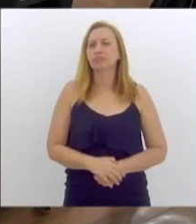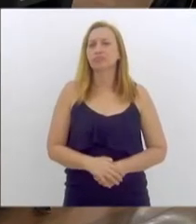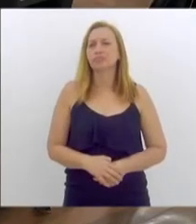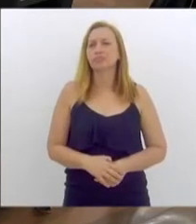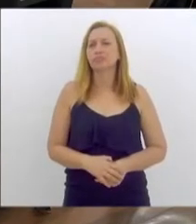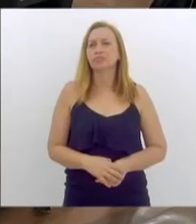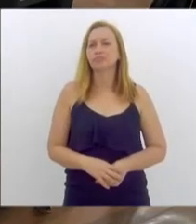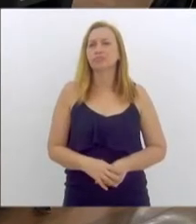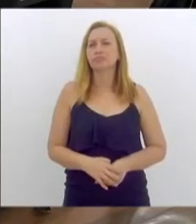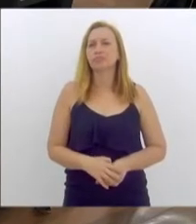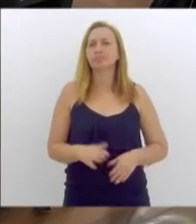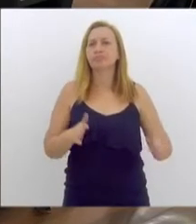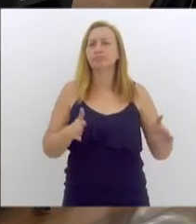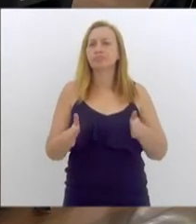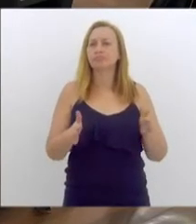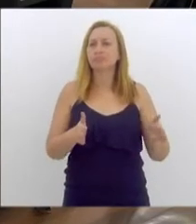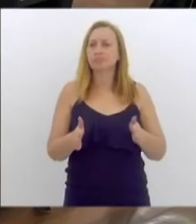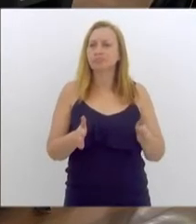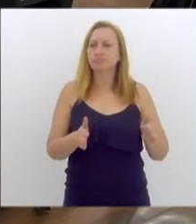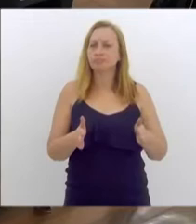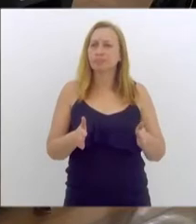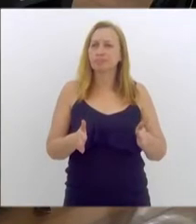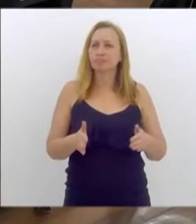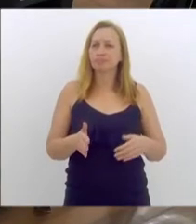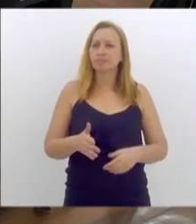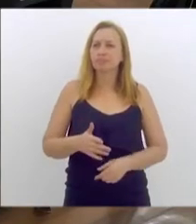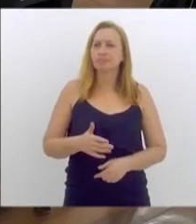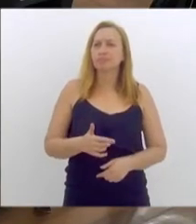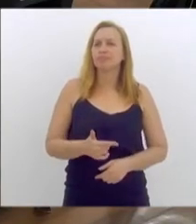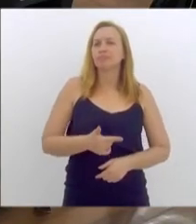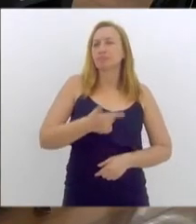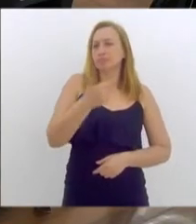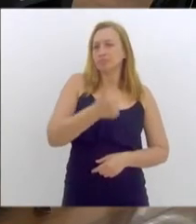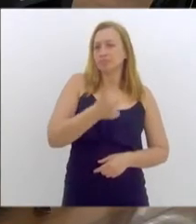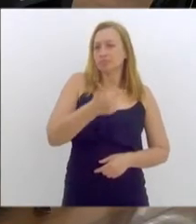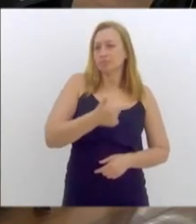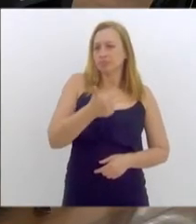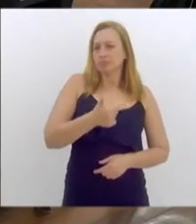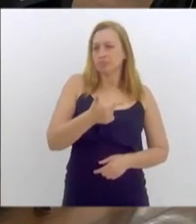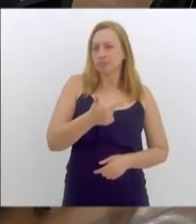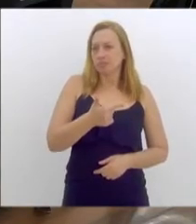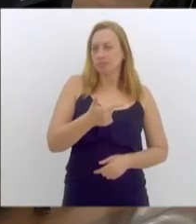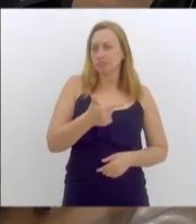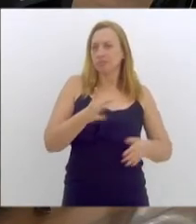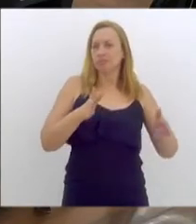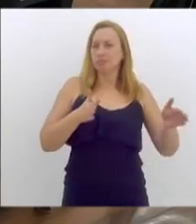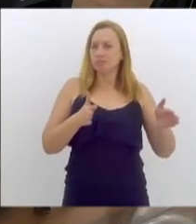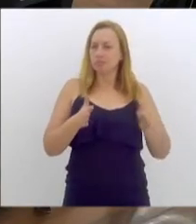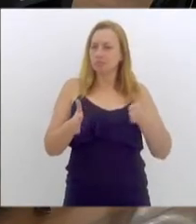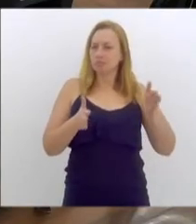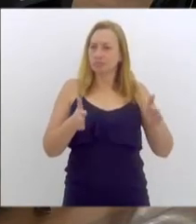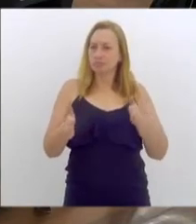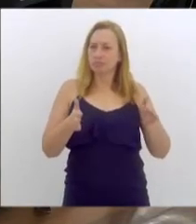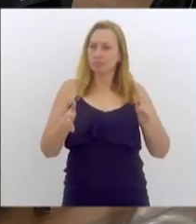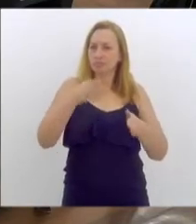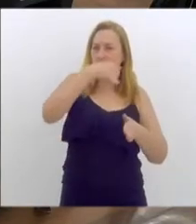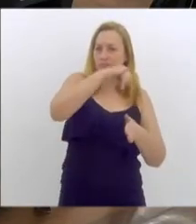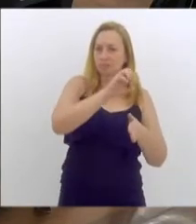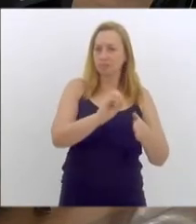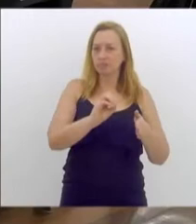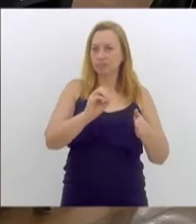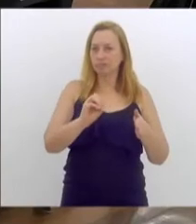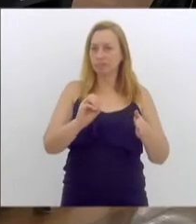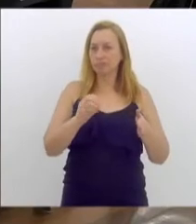teria no período do segundo quadrimestre de 21 para o segundo quadrimestre de 22 ordem de